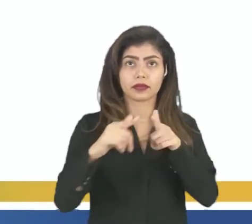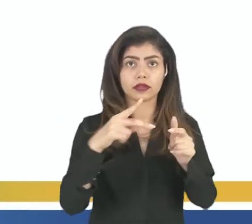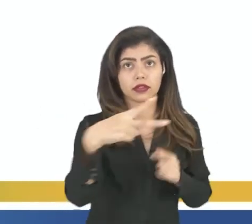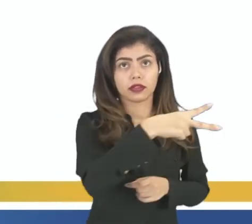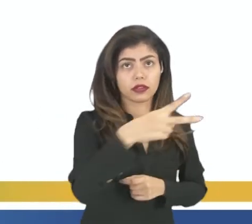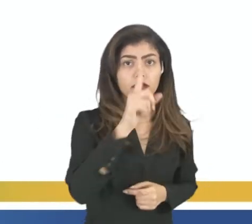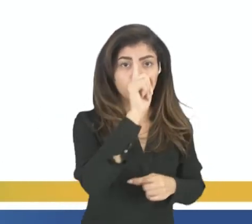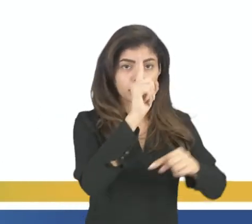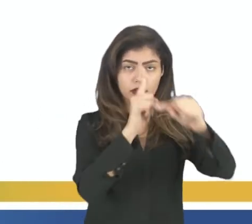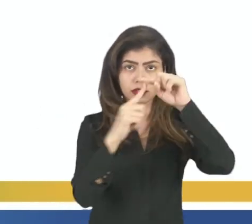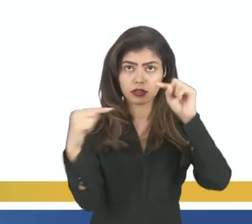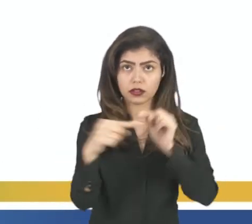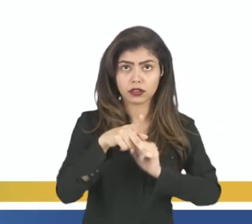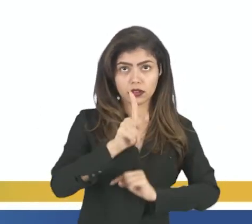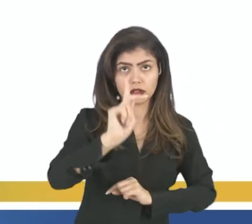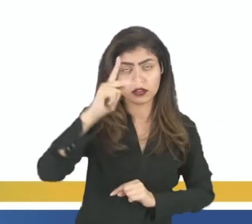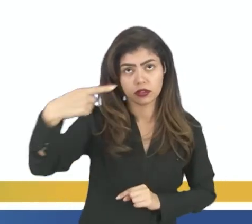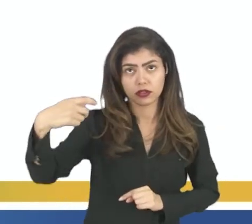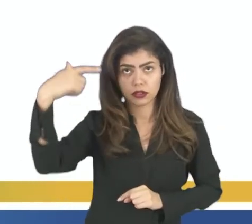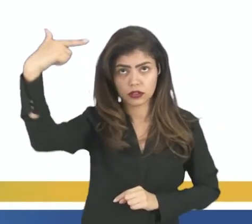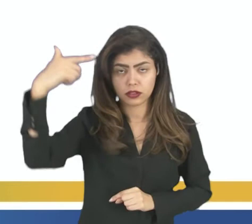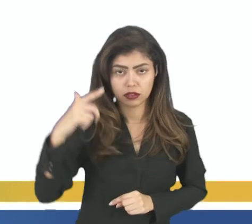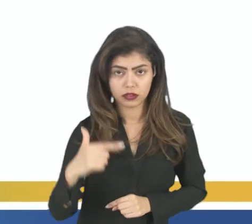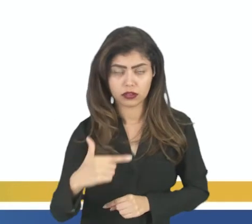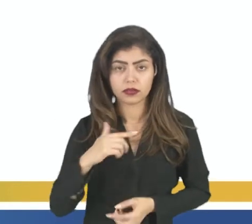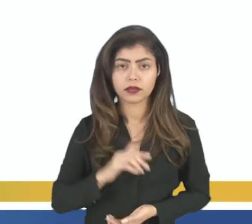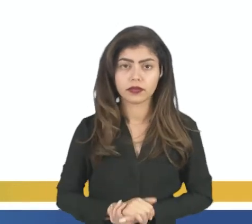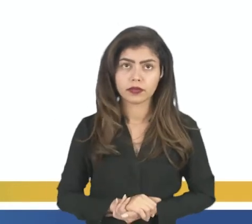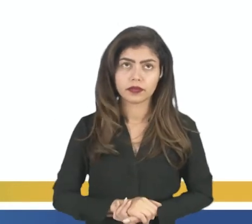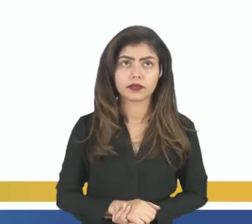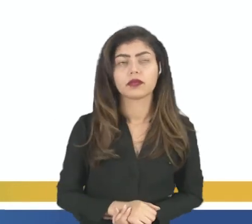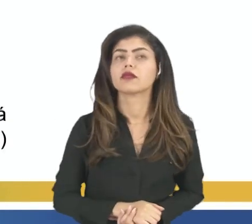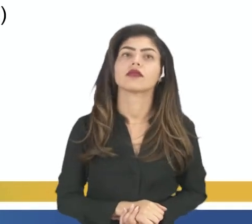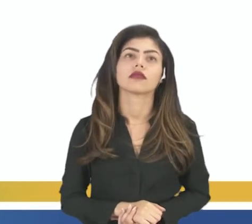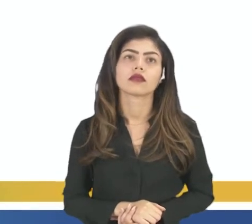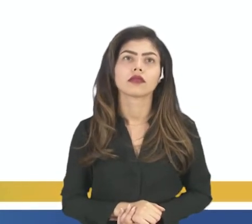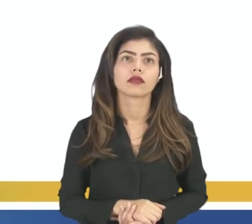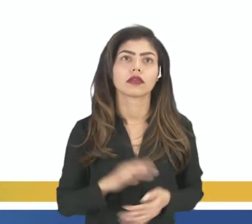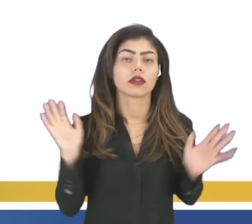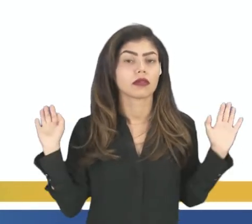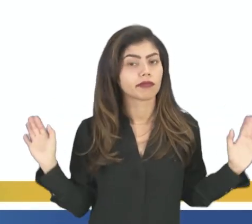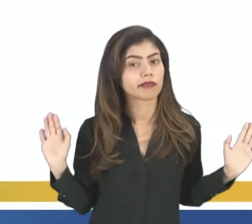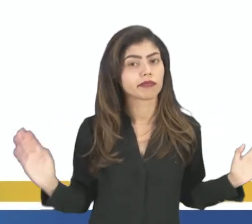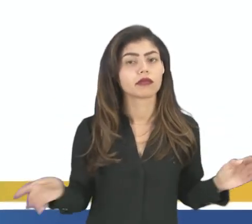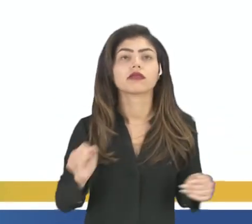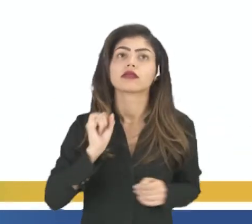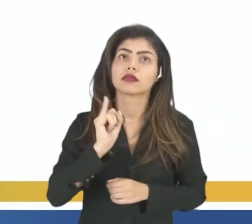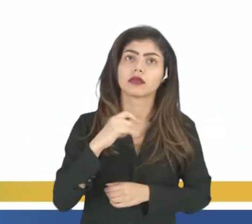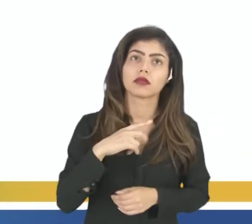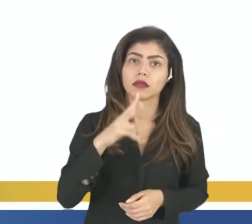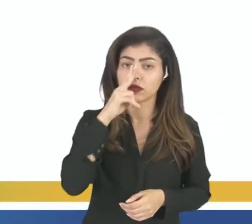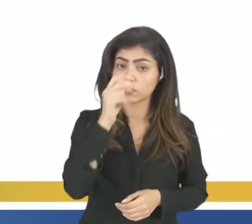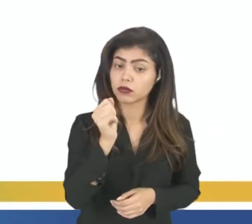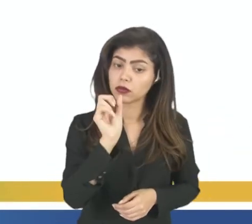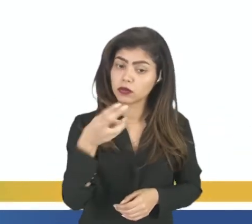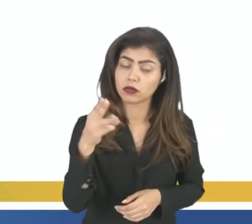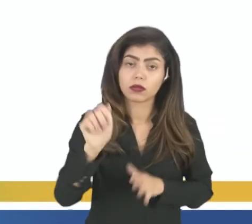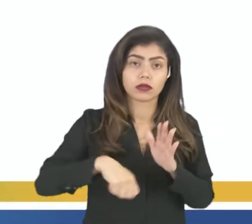força elástica mais ou menos Kx ao quadrado sobre 2. Vai depender se é resistente ou se é